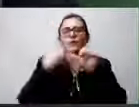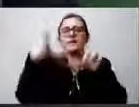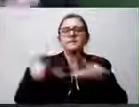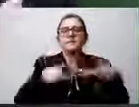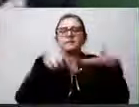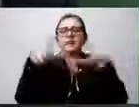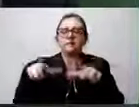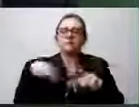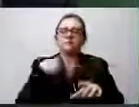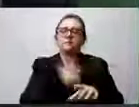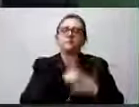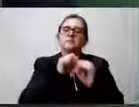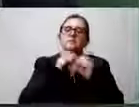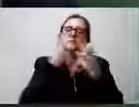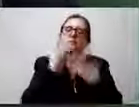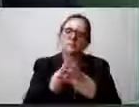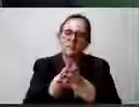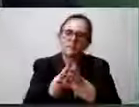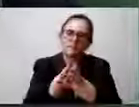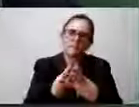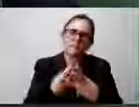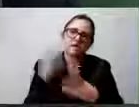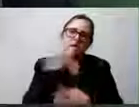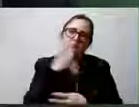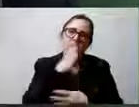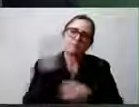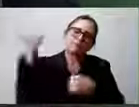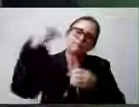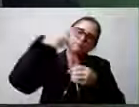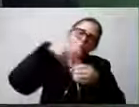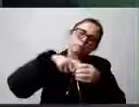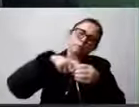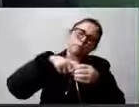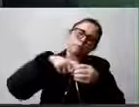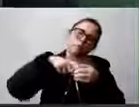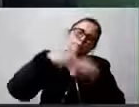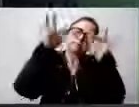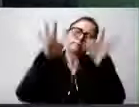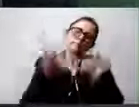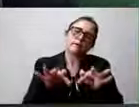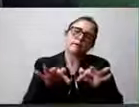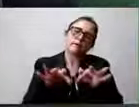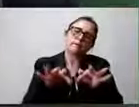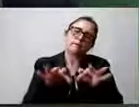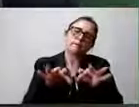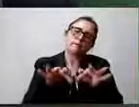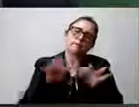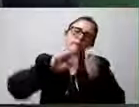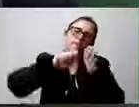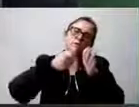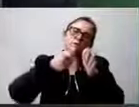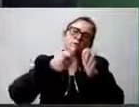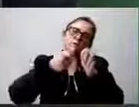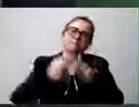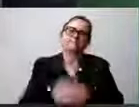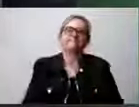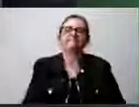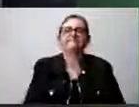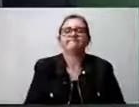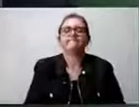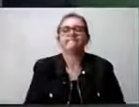os nossos slides, enfim, e logo, logo a gente vai ter, então, o encerramento com chave de ouro aí desse congresso que